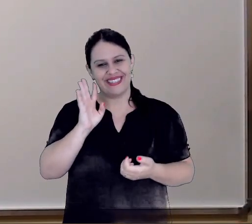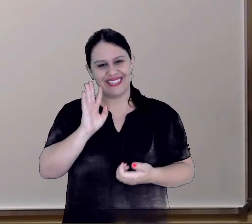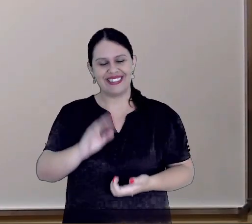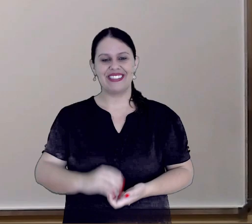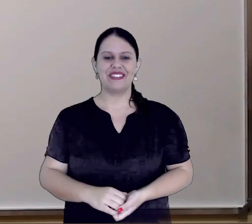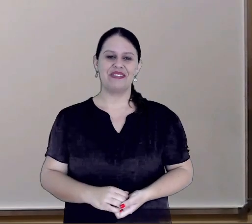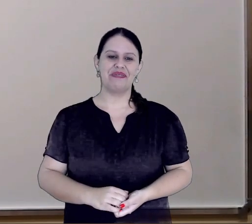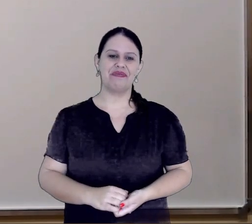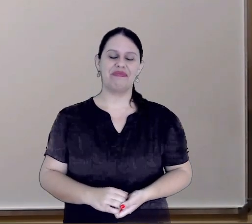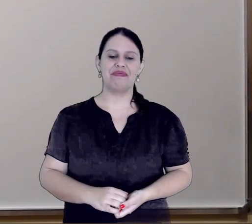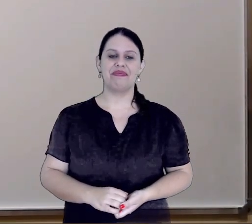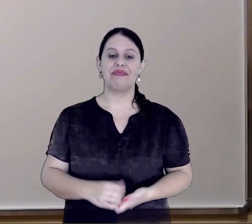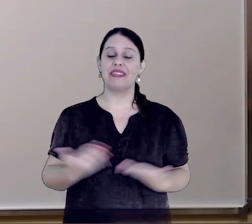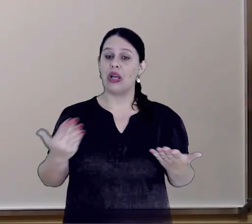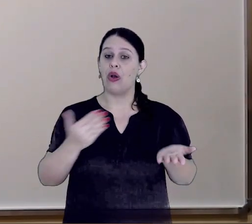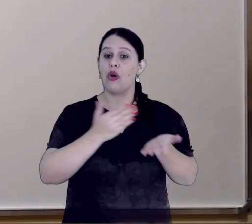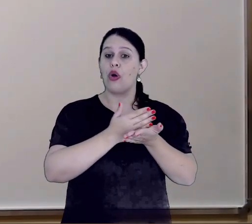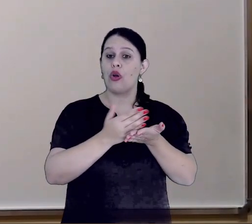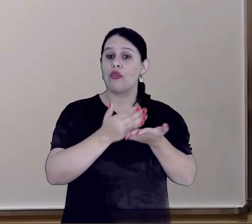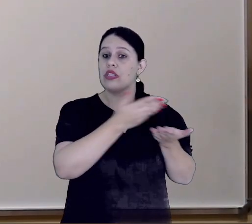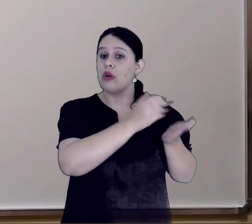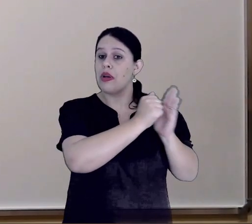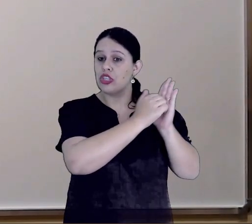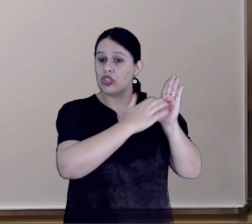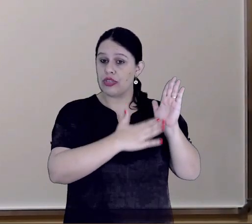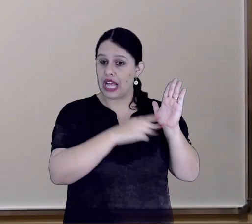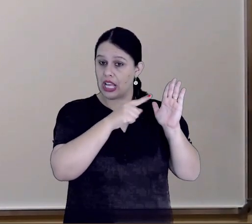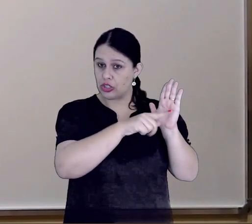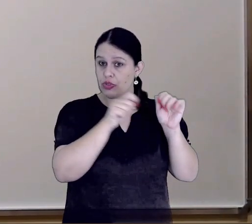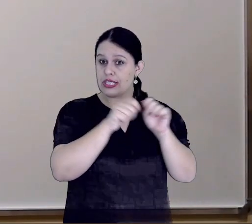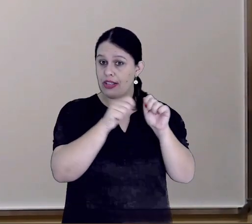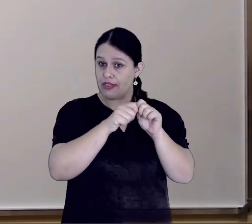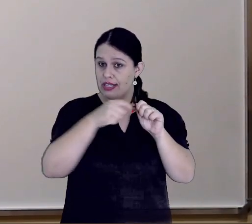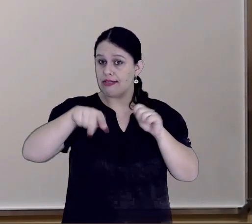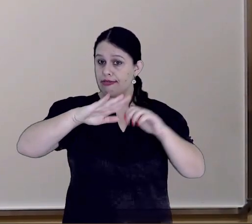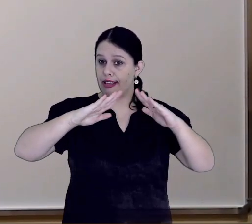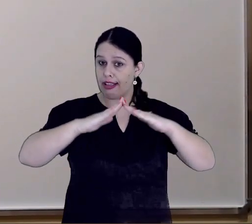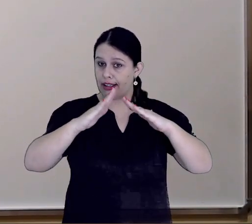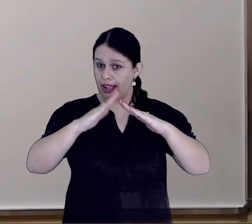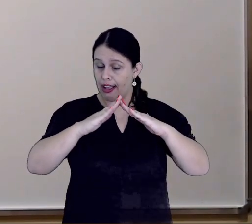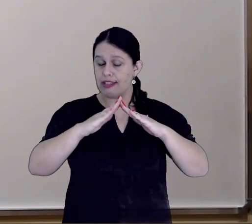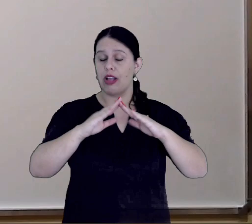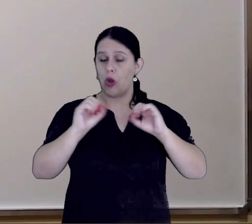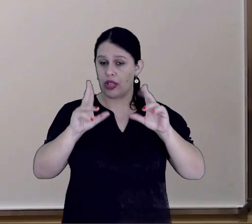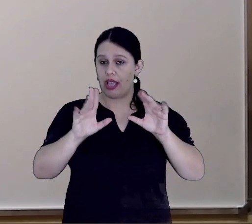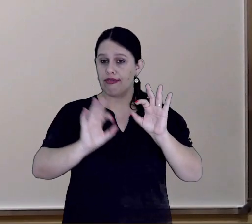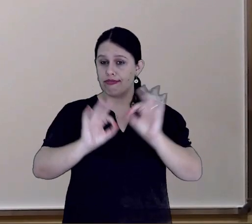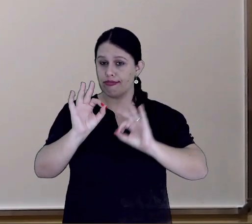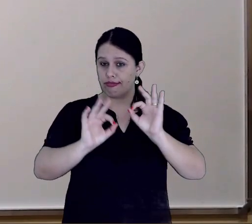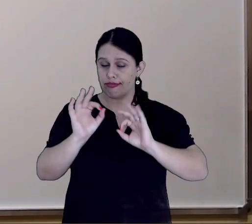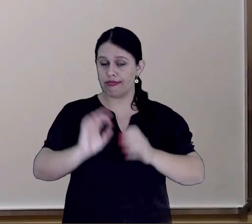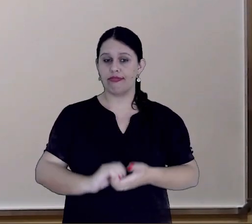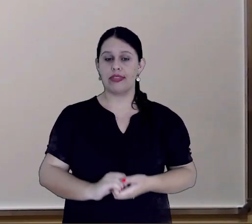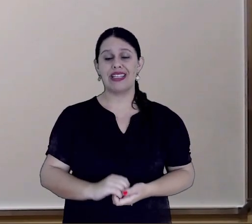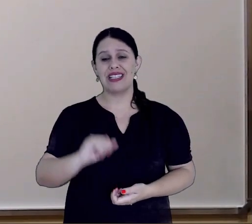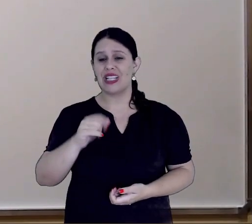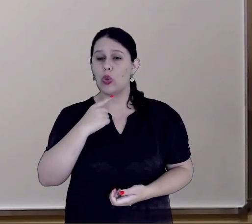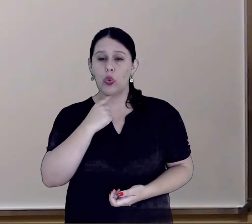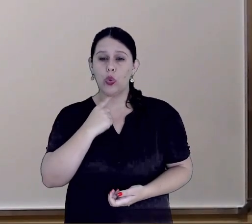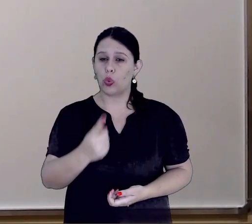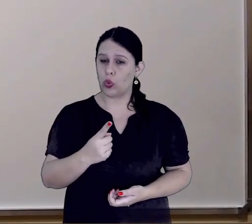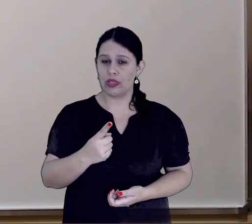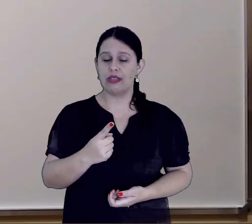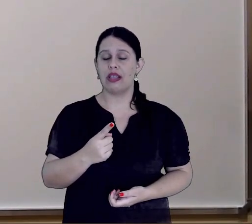Como já é de praxe Um exercício Para que você Resolva Legal? Se você não conseguir resolver